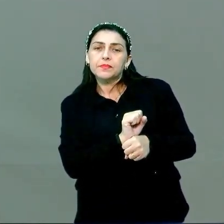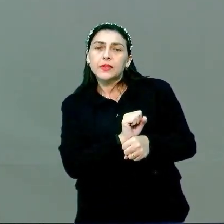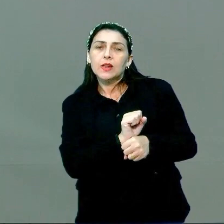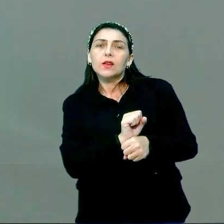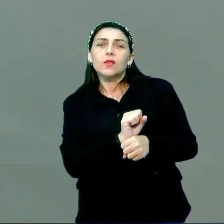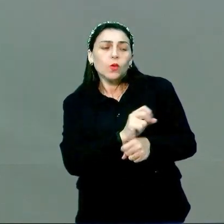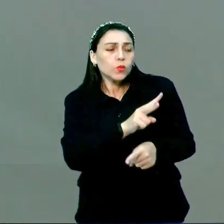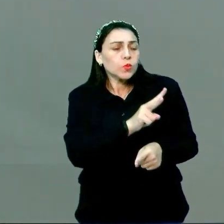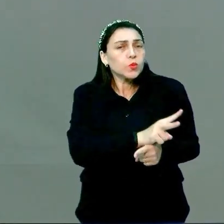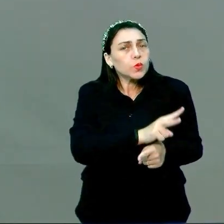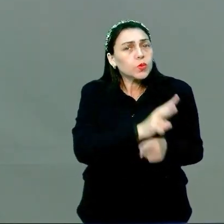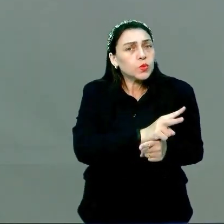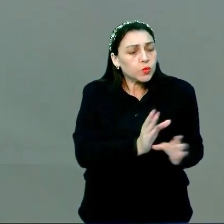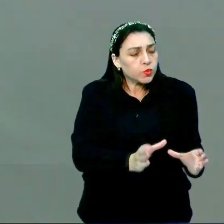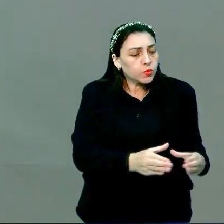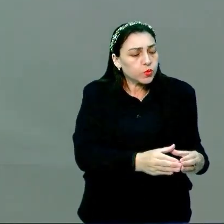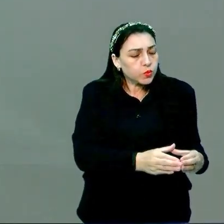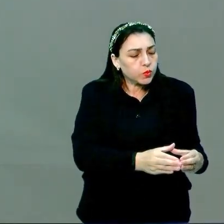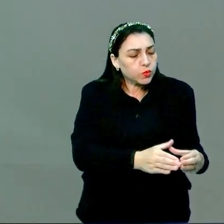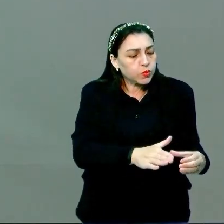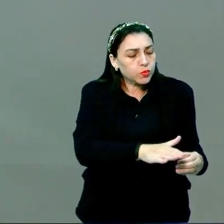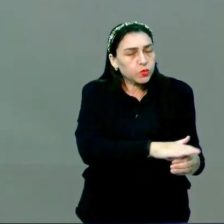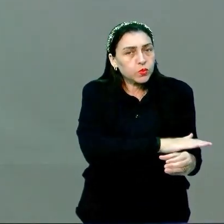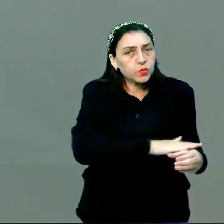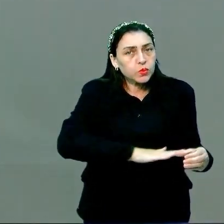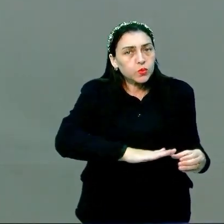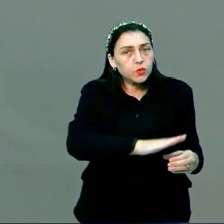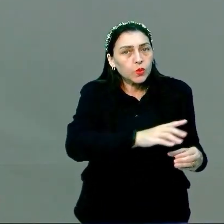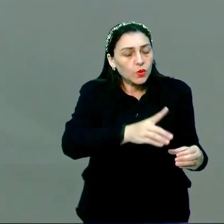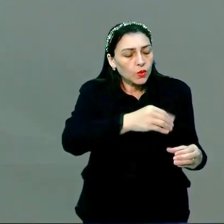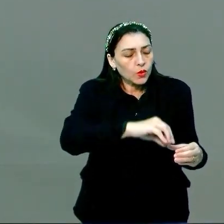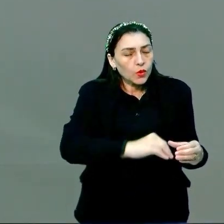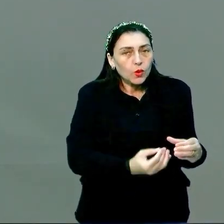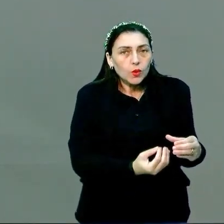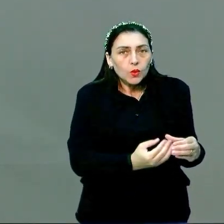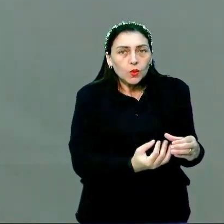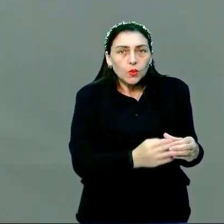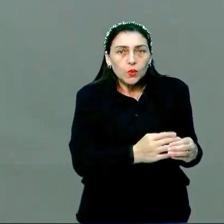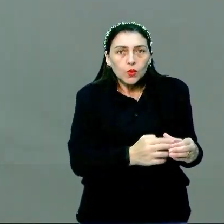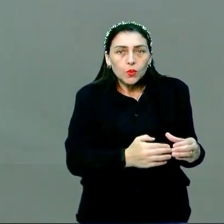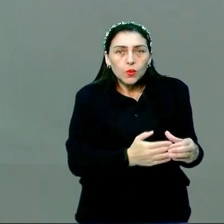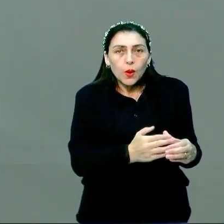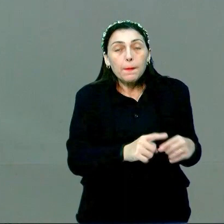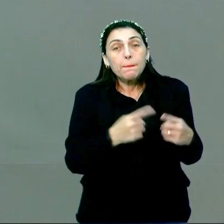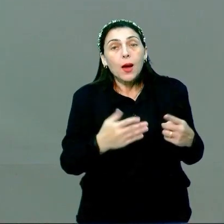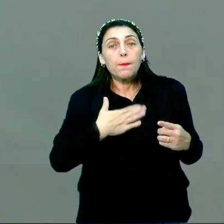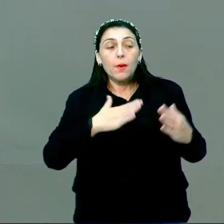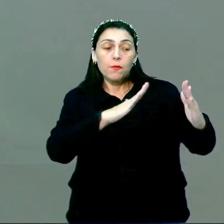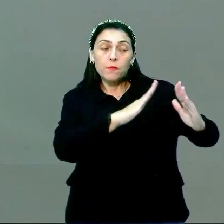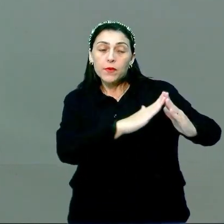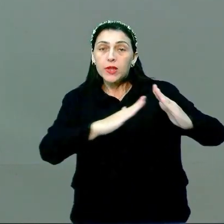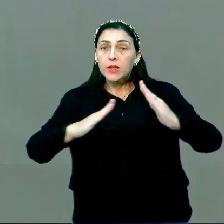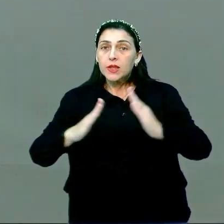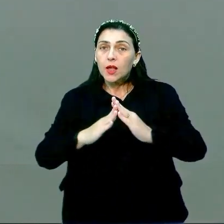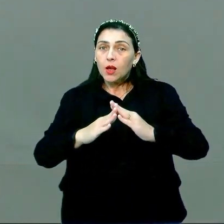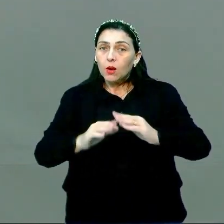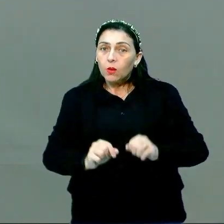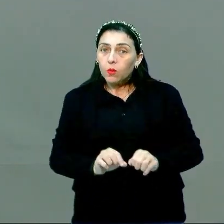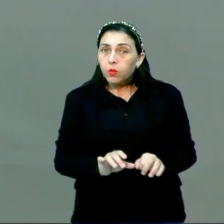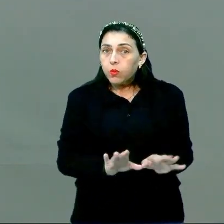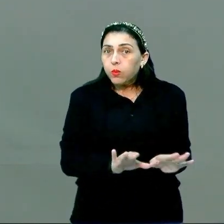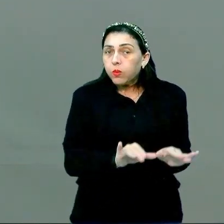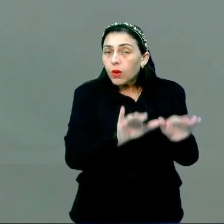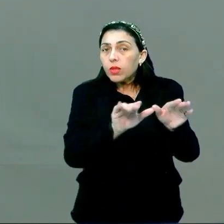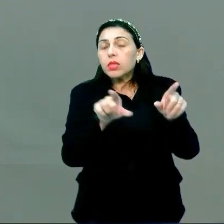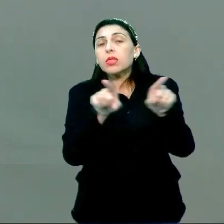vou criar ali um reservatório de água e o mosquito vai se desenvolver. Porém, o meu vizinho, quando esse mosquito subir, que ele começar